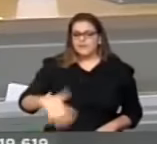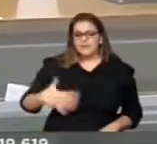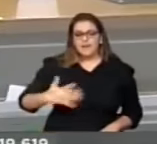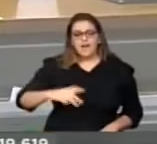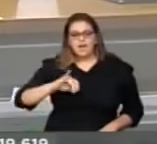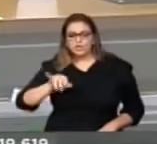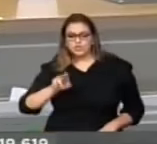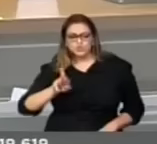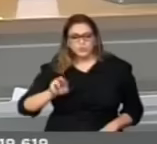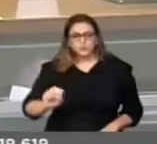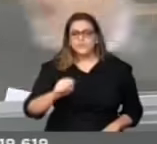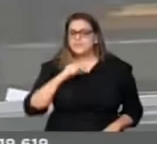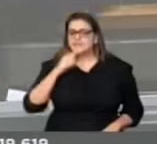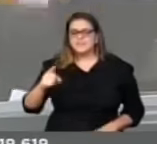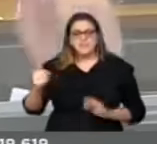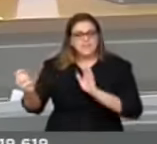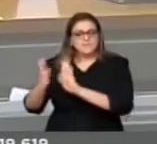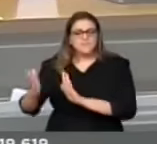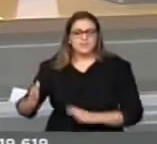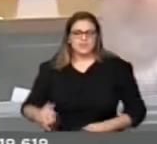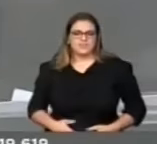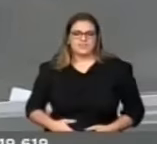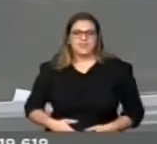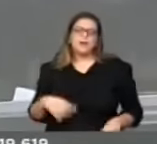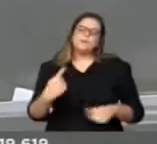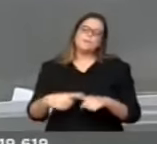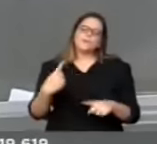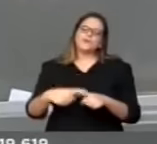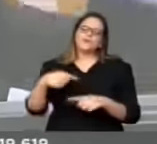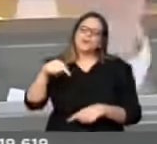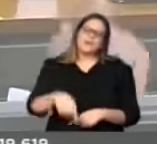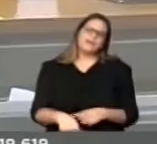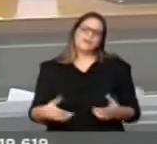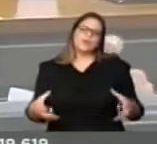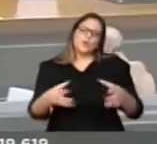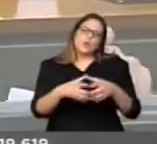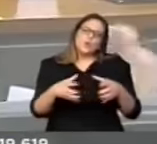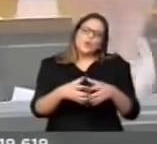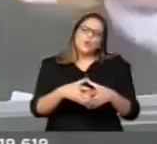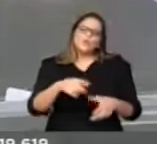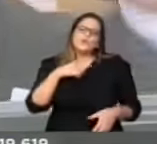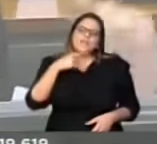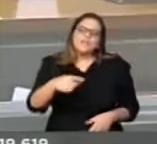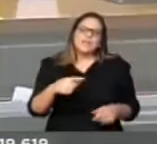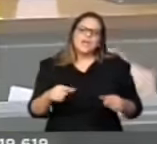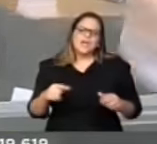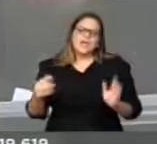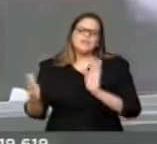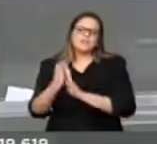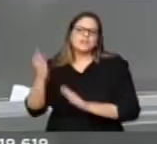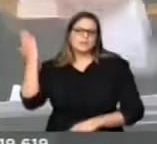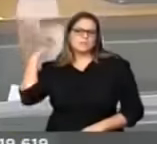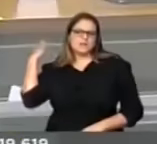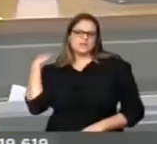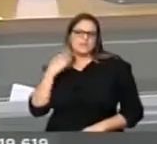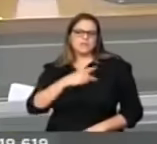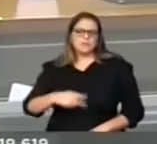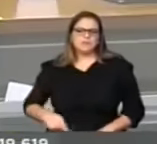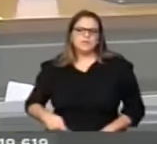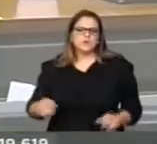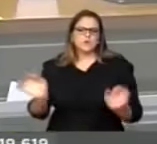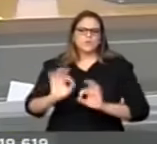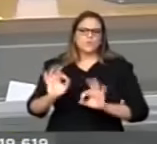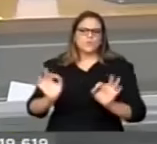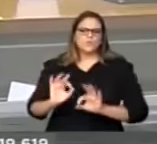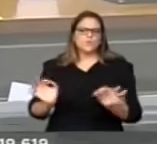Quem discute isso? Por que os partidos, os presidentes que se sucederam, não foram caçados por